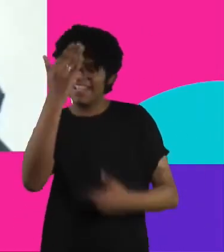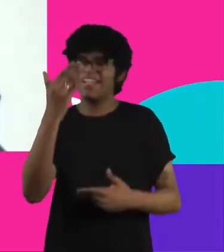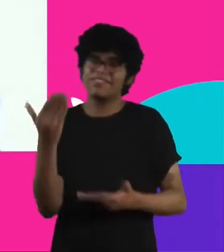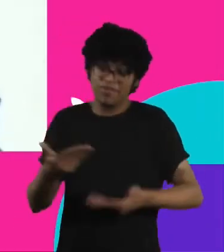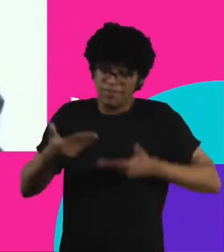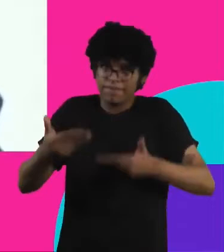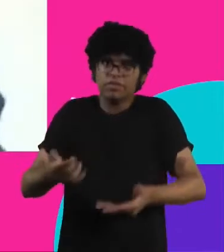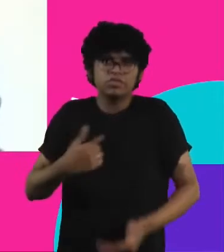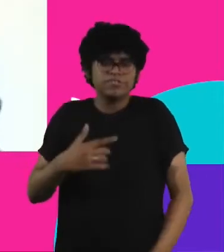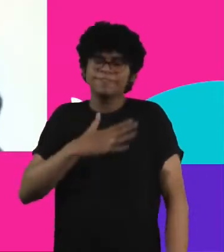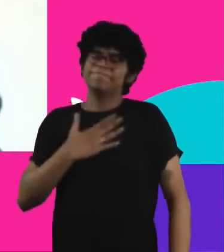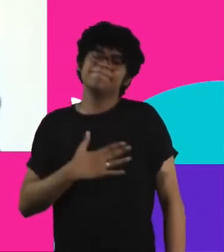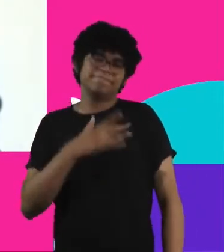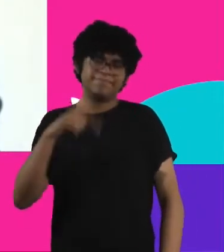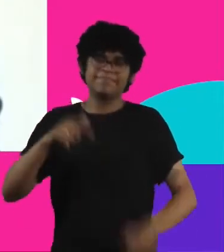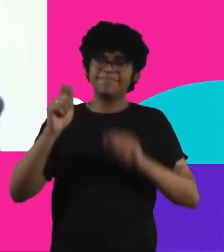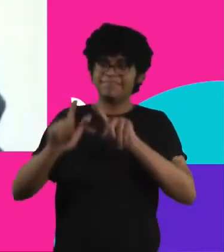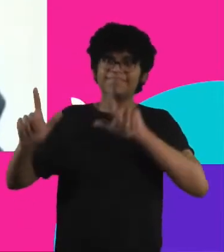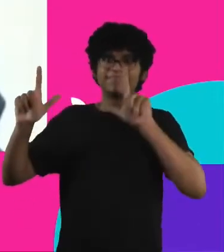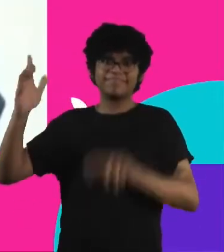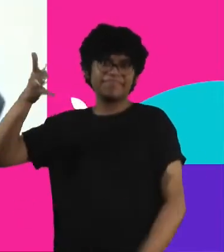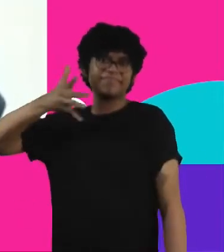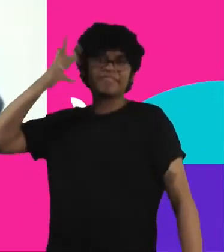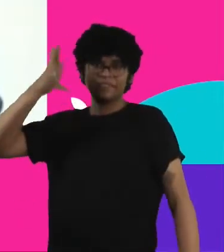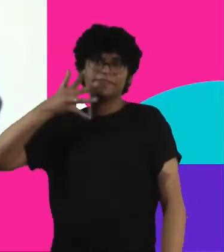uma honra estar aqui nesse painel com essas pessoas tão